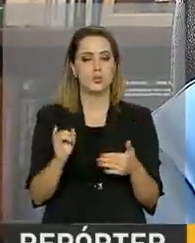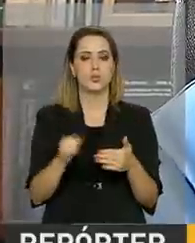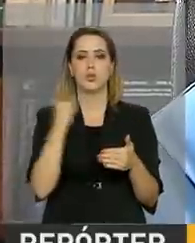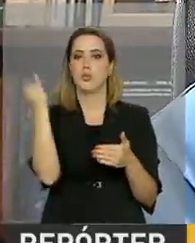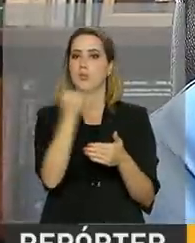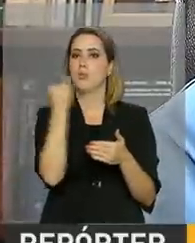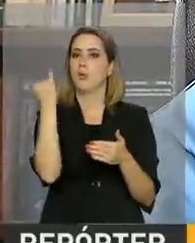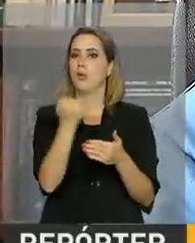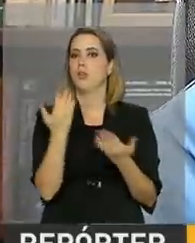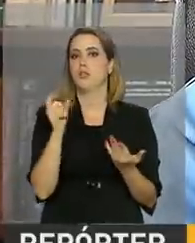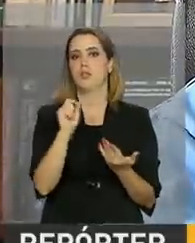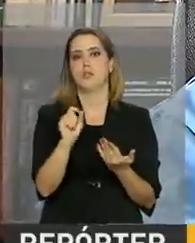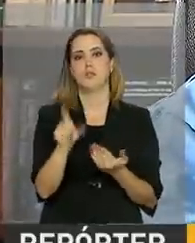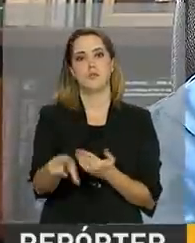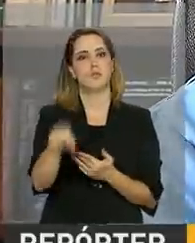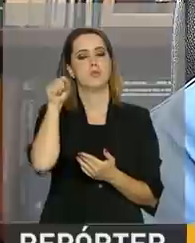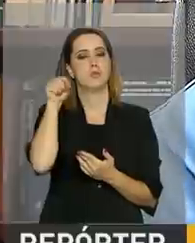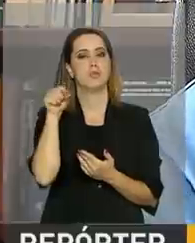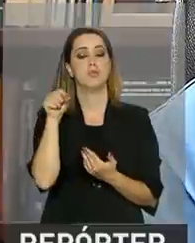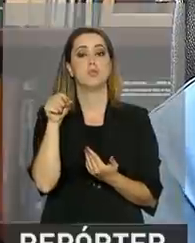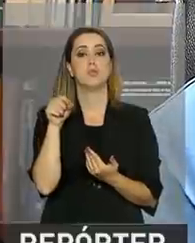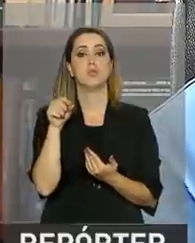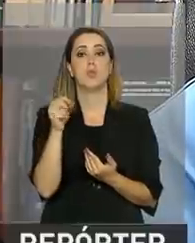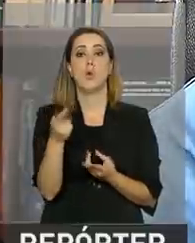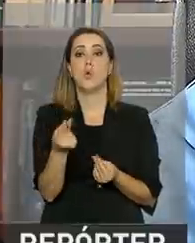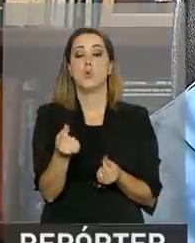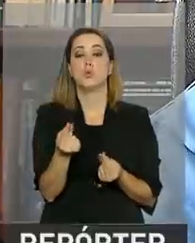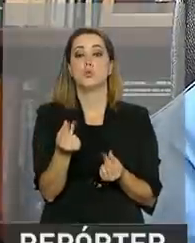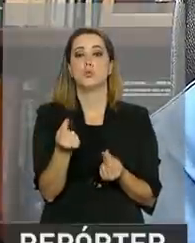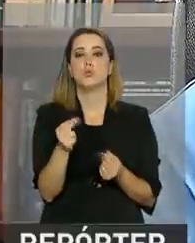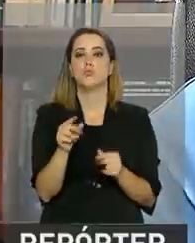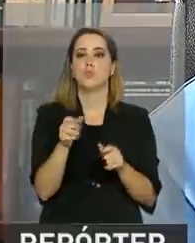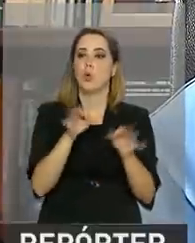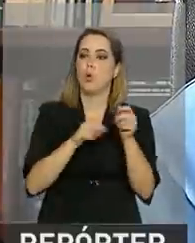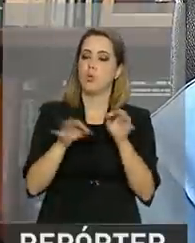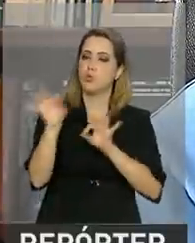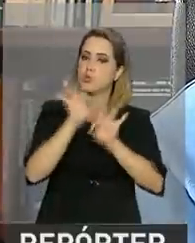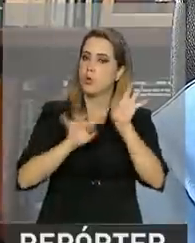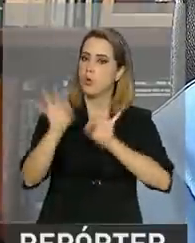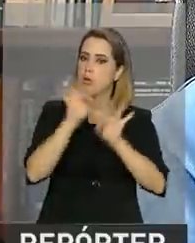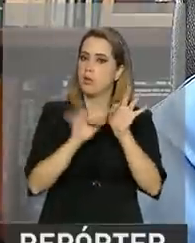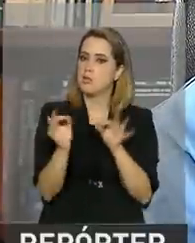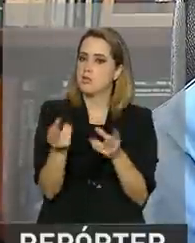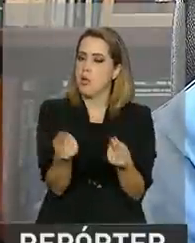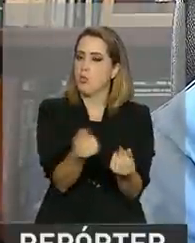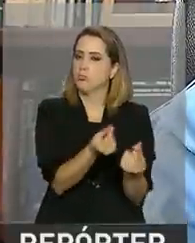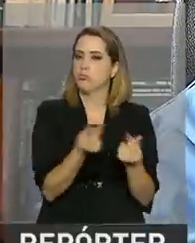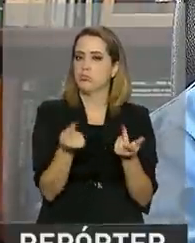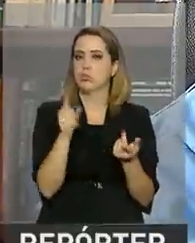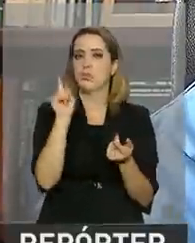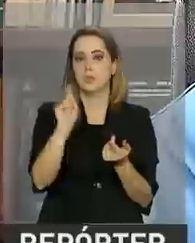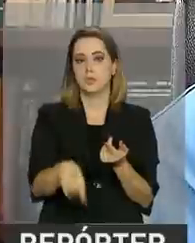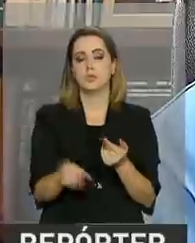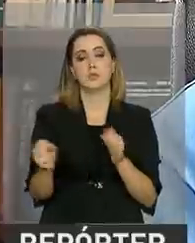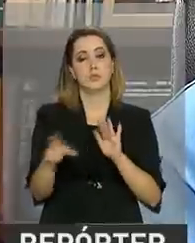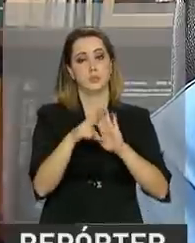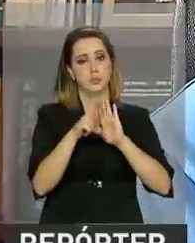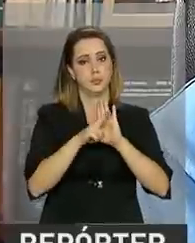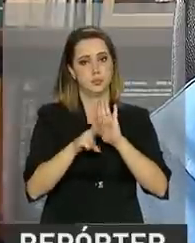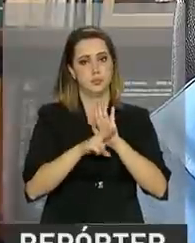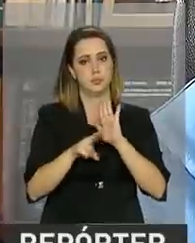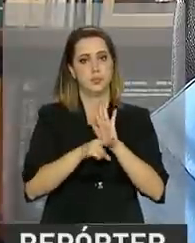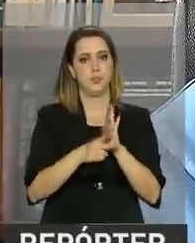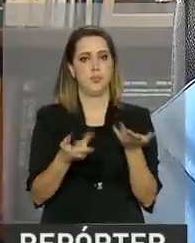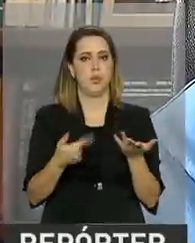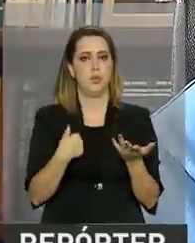importância de você priorizar as finanças públicas, de reorganizar as finanças públicas, que a reforma da Previdência